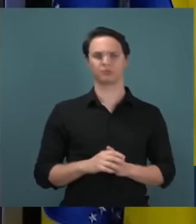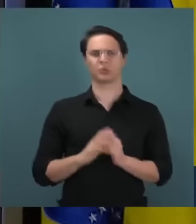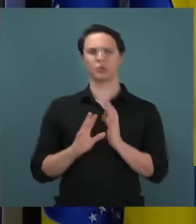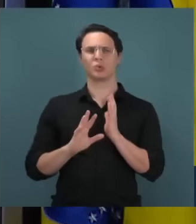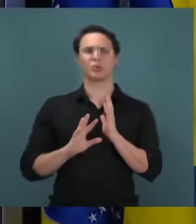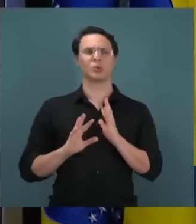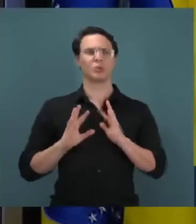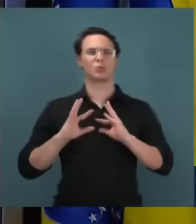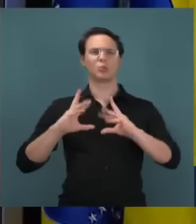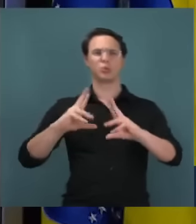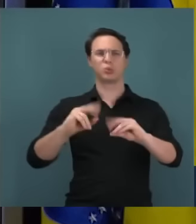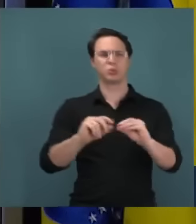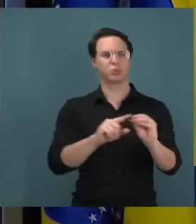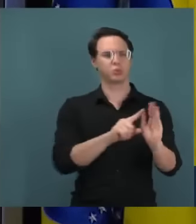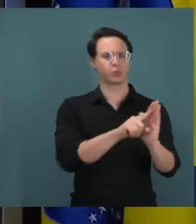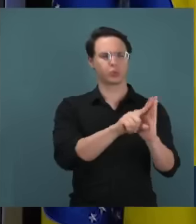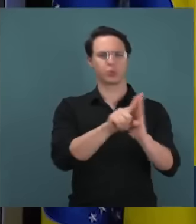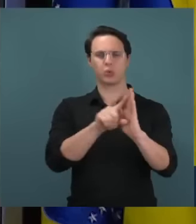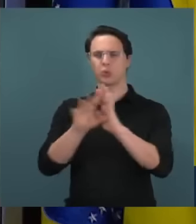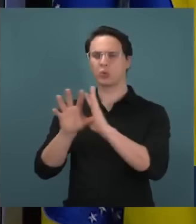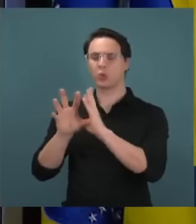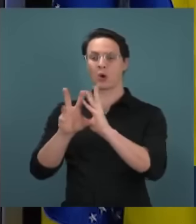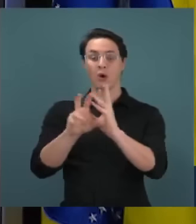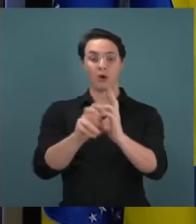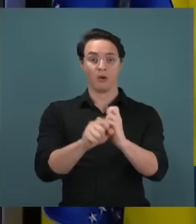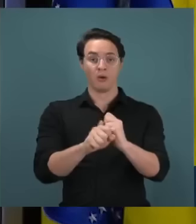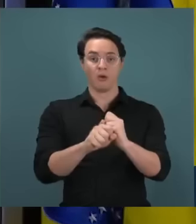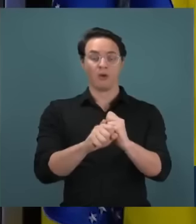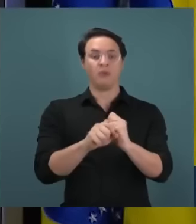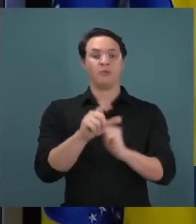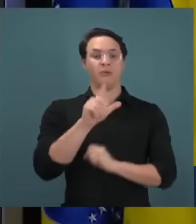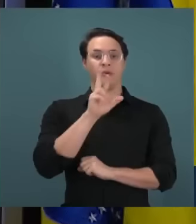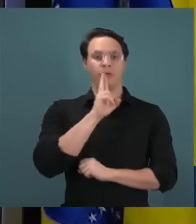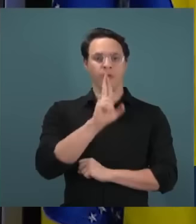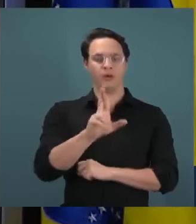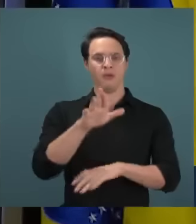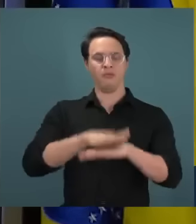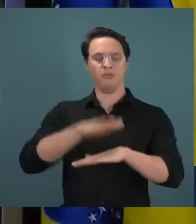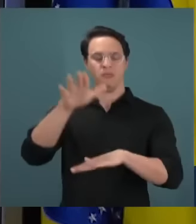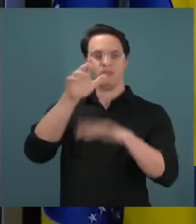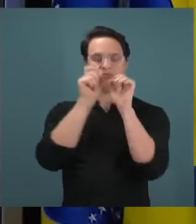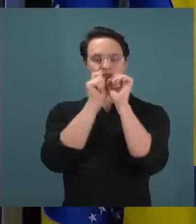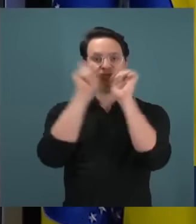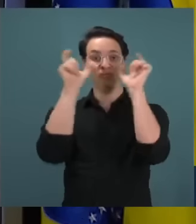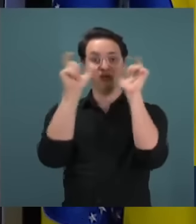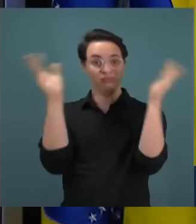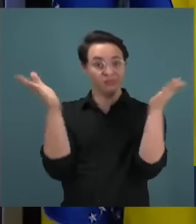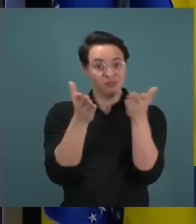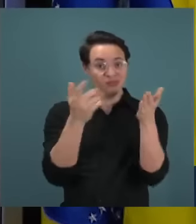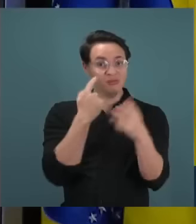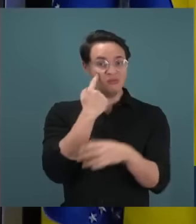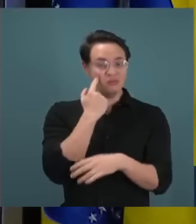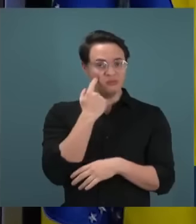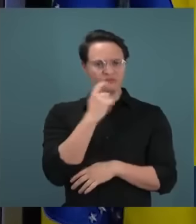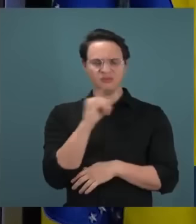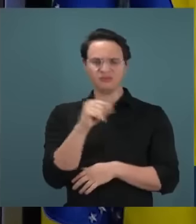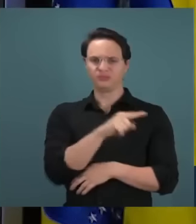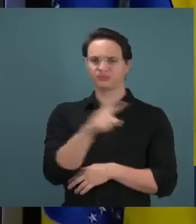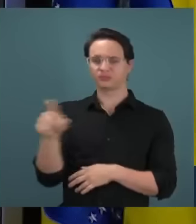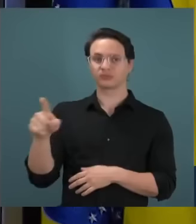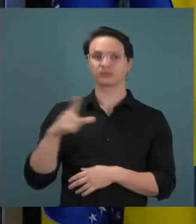levantamento, todo feito, o resultado mais escandaloso vem agora. Atenção, se você está